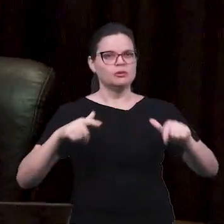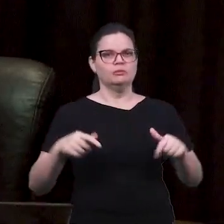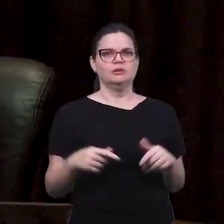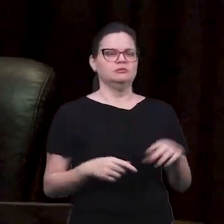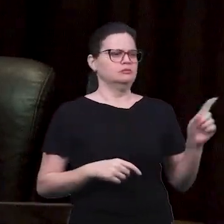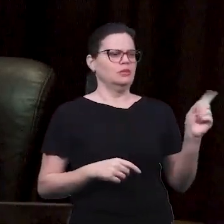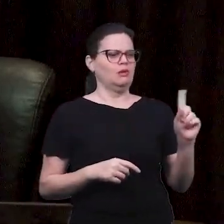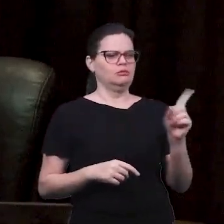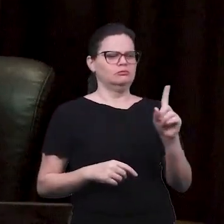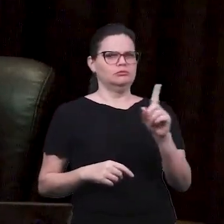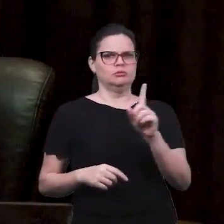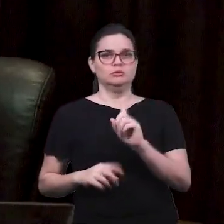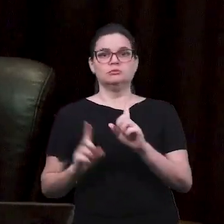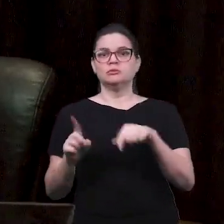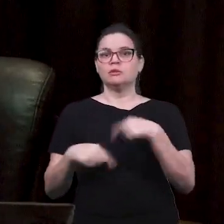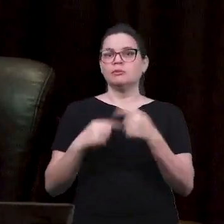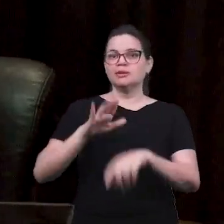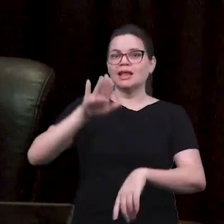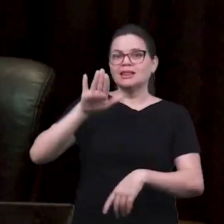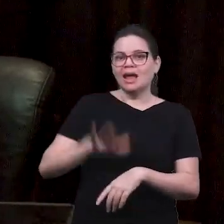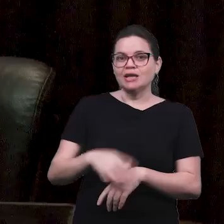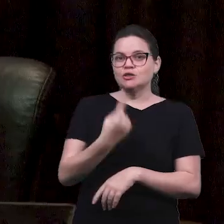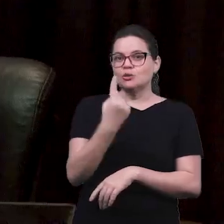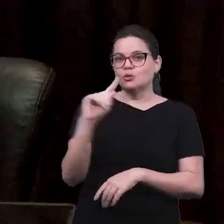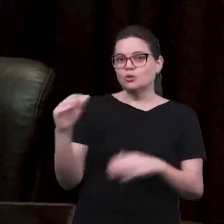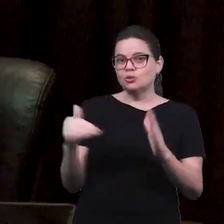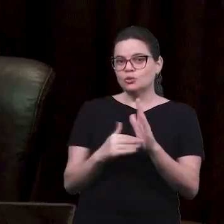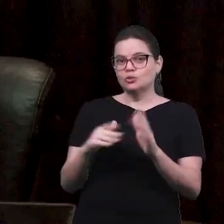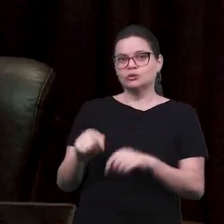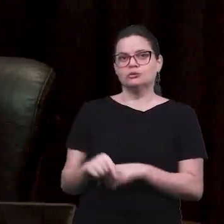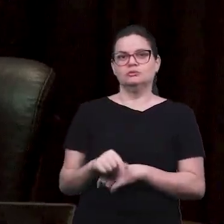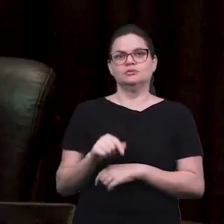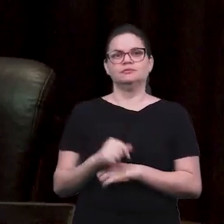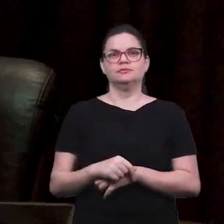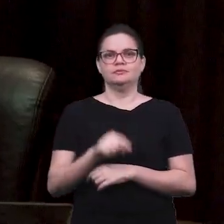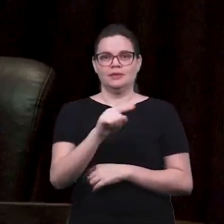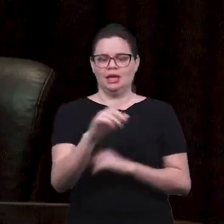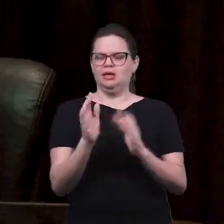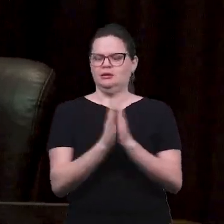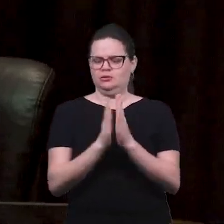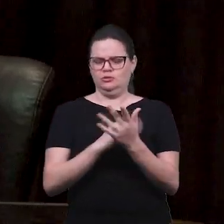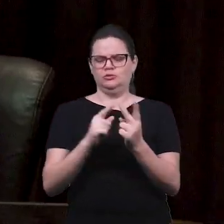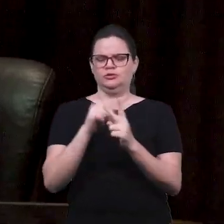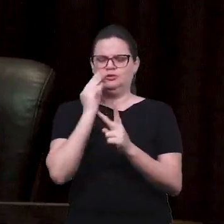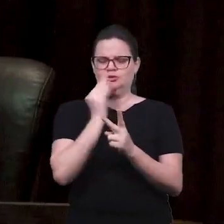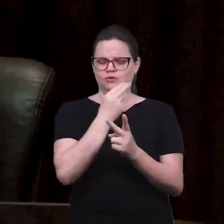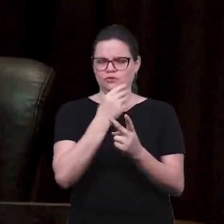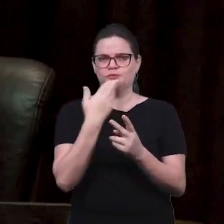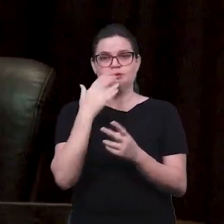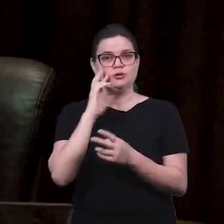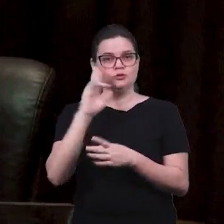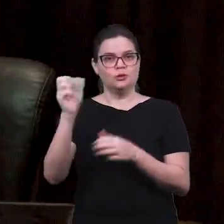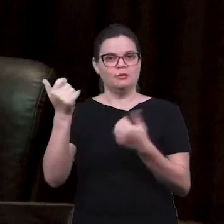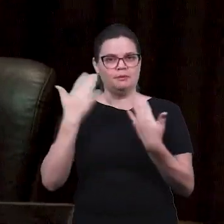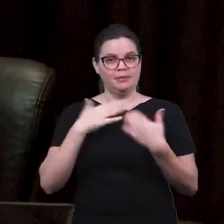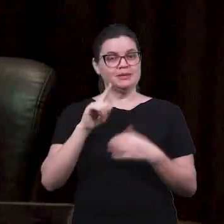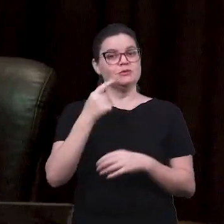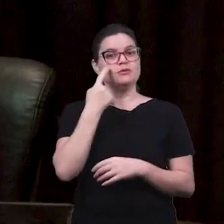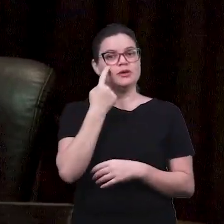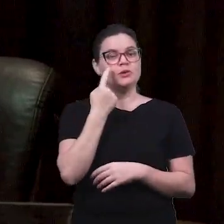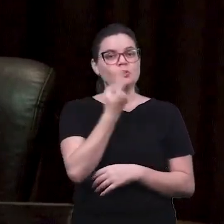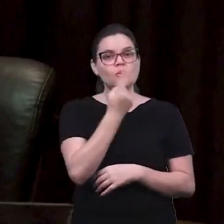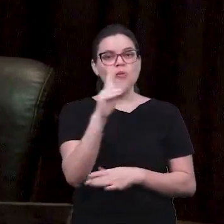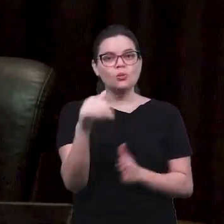Não. No final da tarde, o último, olha só, mas ele orou, ele jejuou, buscou o Senhor. No final da tarde,